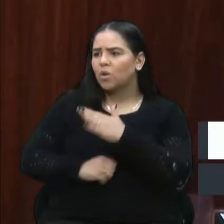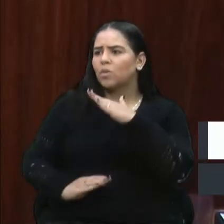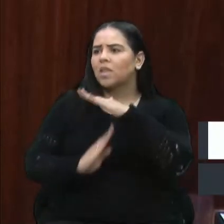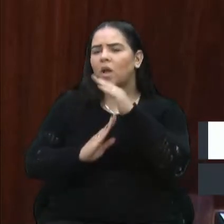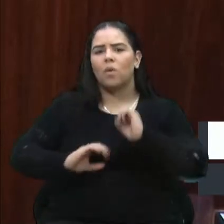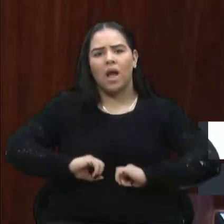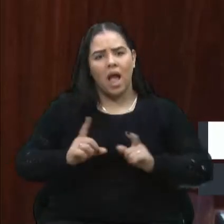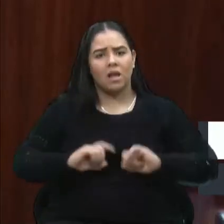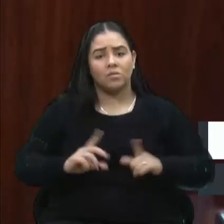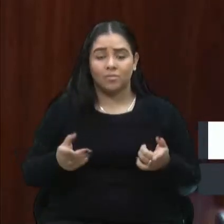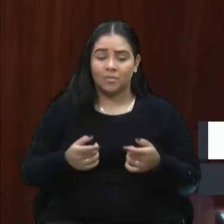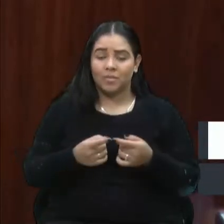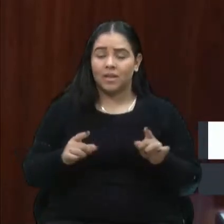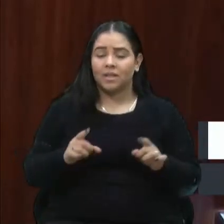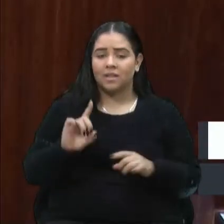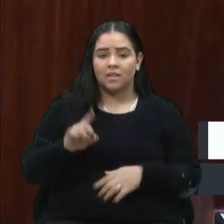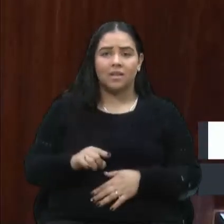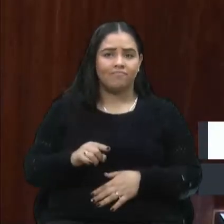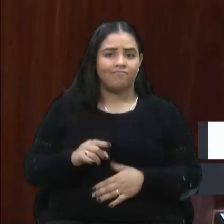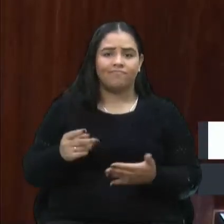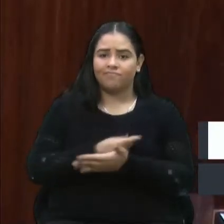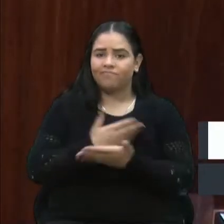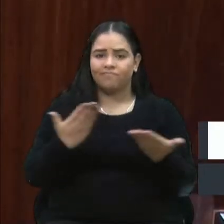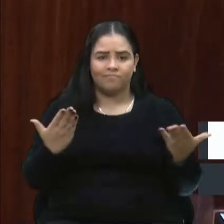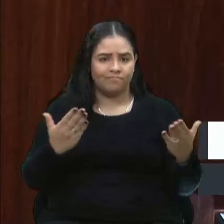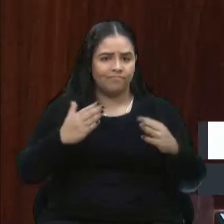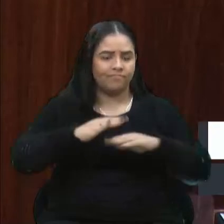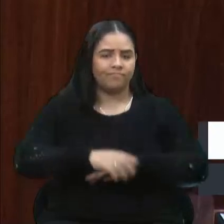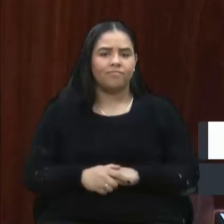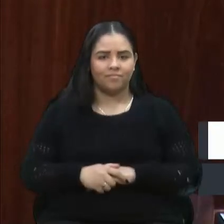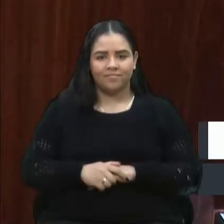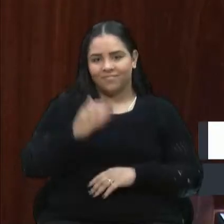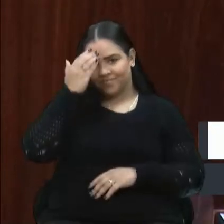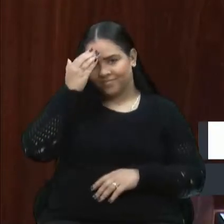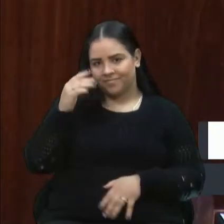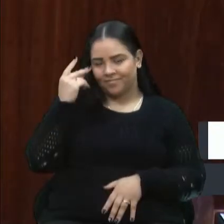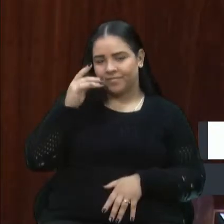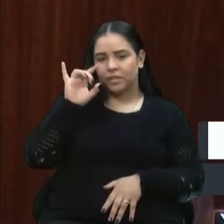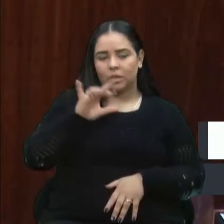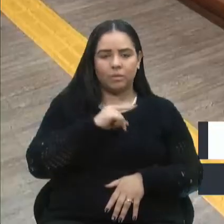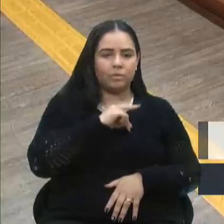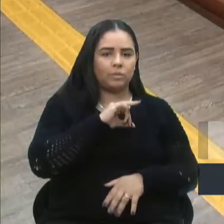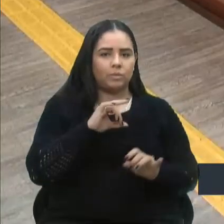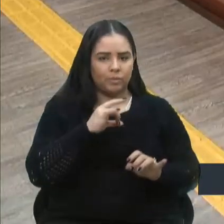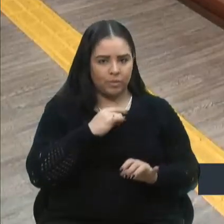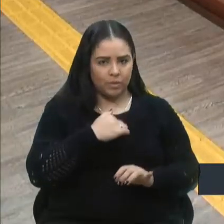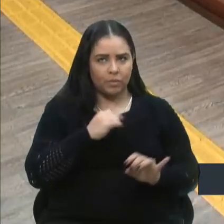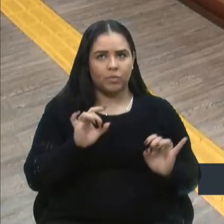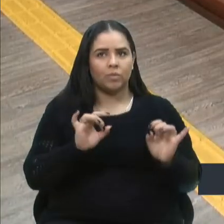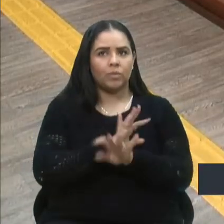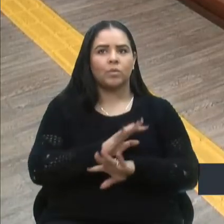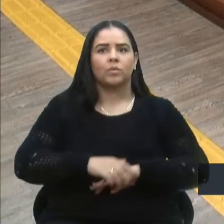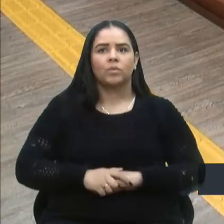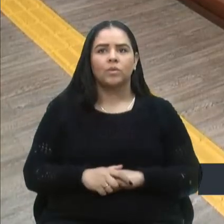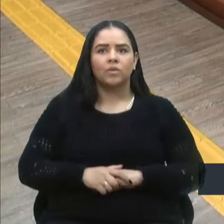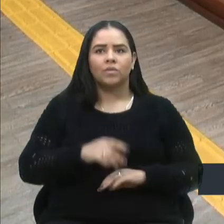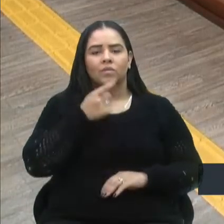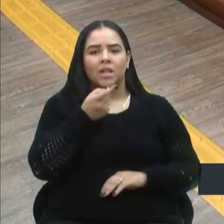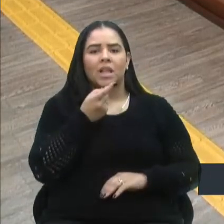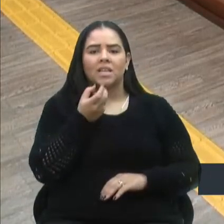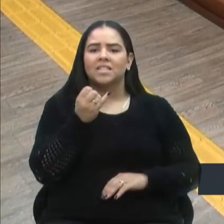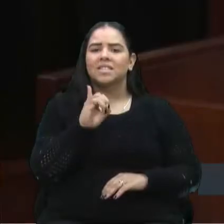isso, infelizmente, é dicotômico. Obrigada. Vereadora, só para concluir, então, para dizer que quem